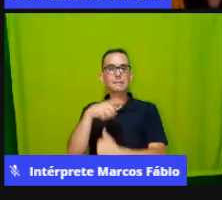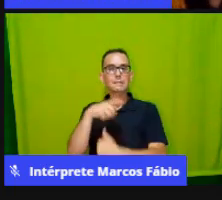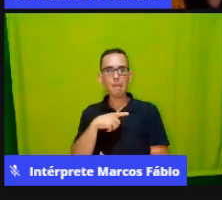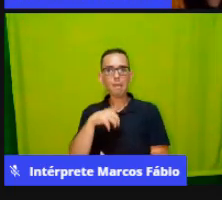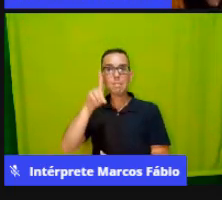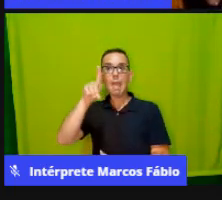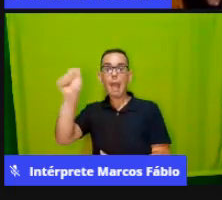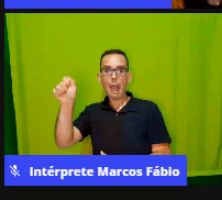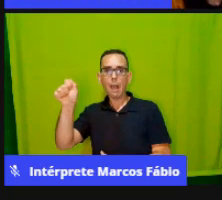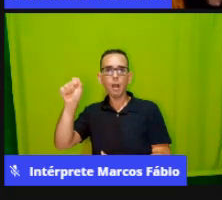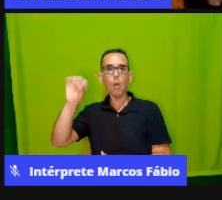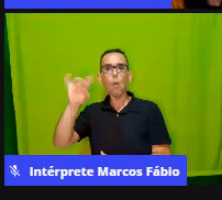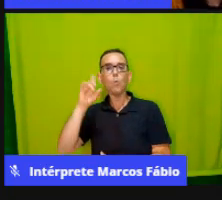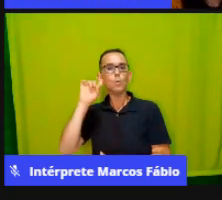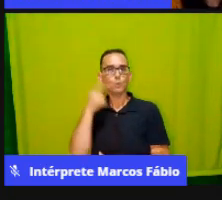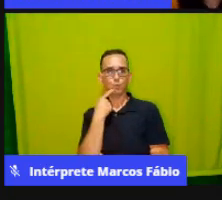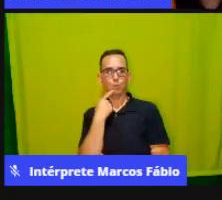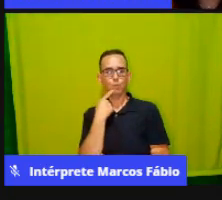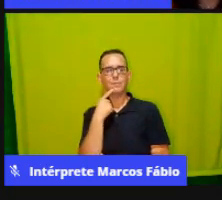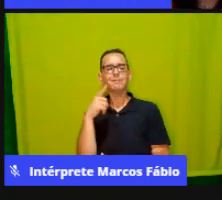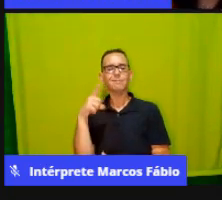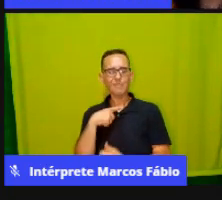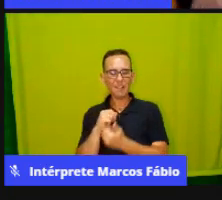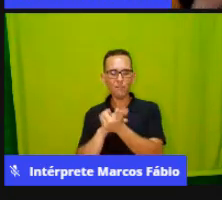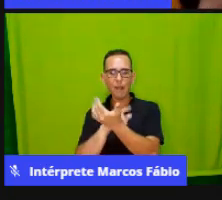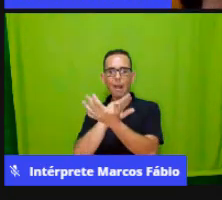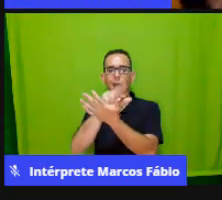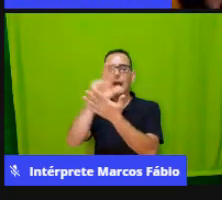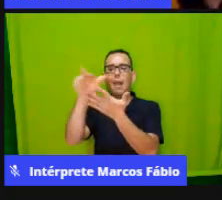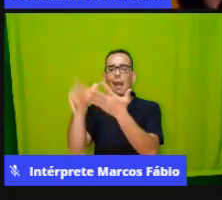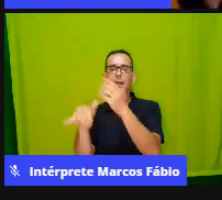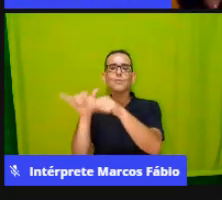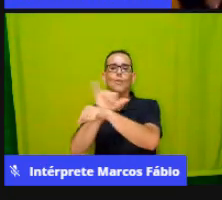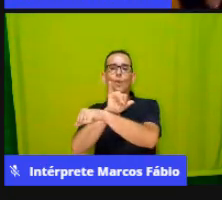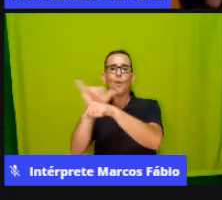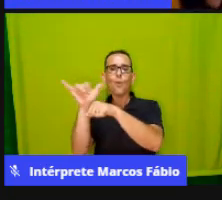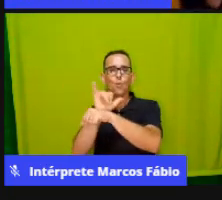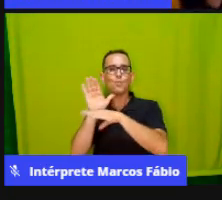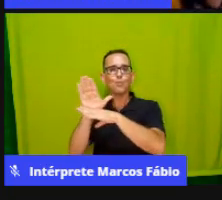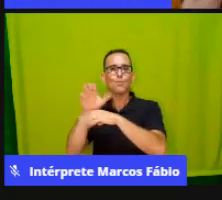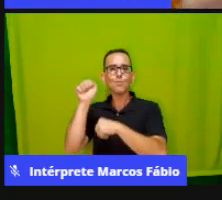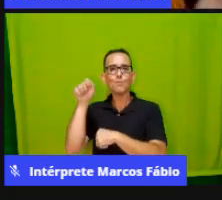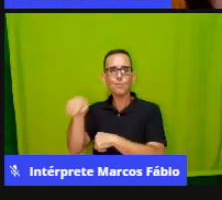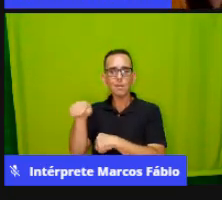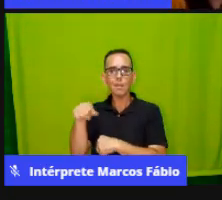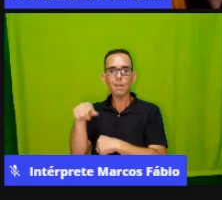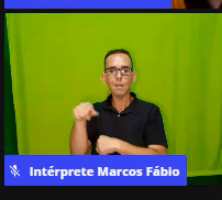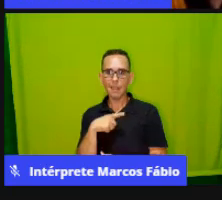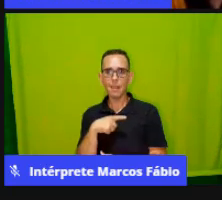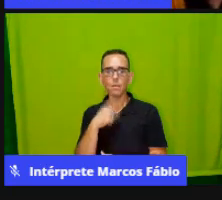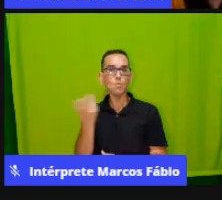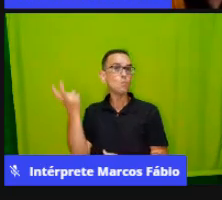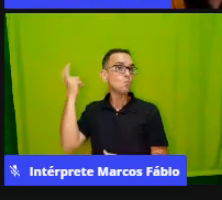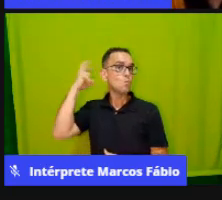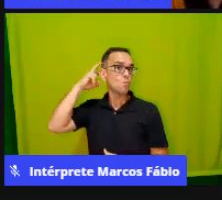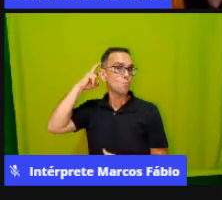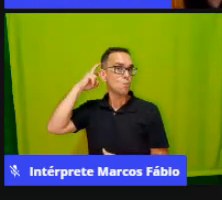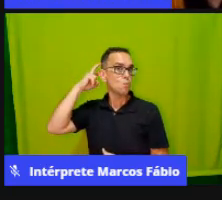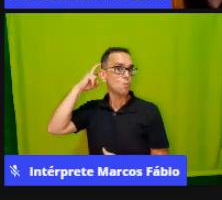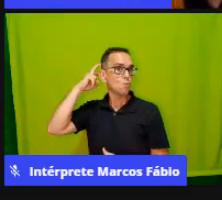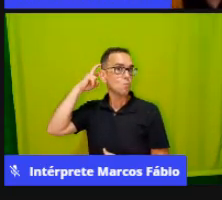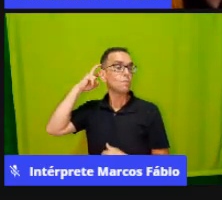ou surdez. Então, tem N tipos de recursos que auxiliam essas pessoas. Então, tem implantes